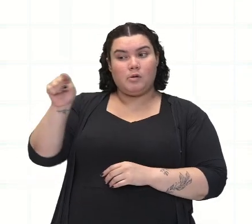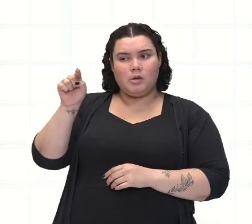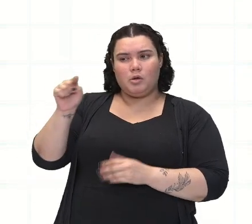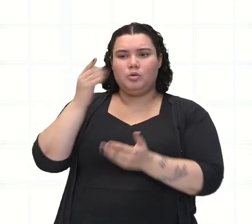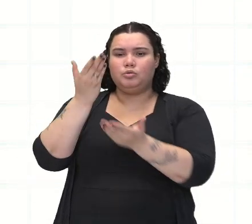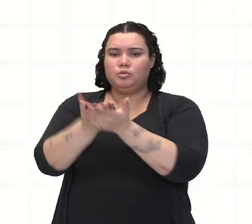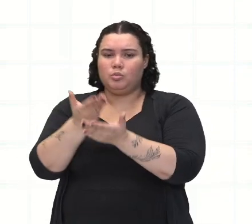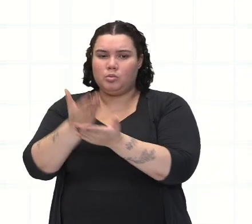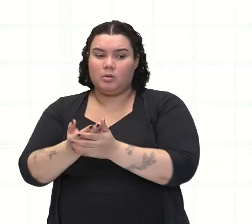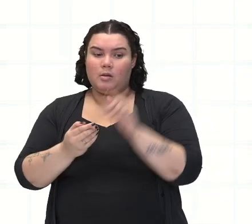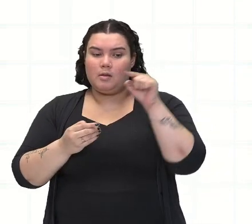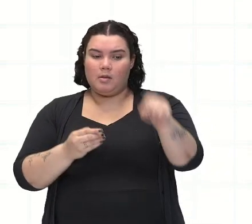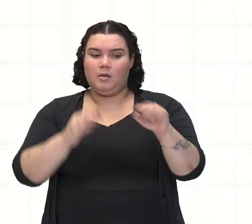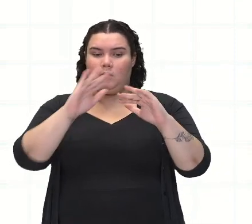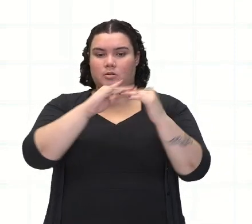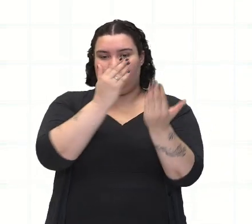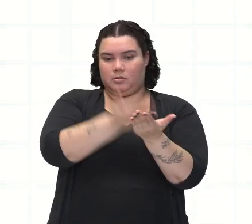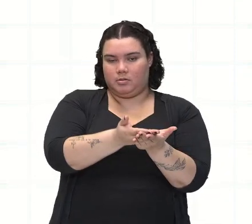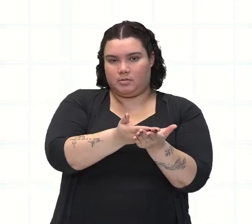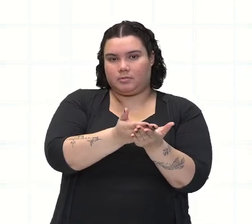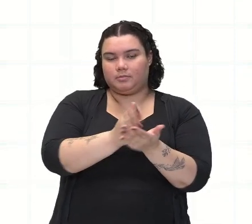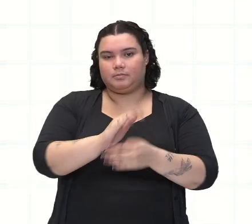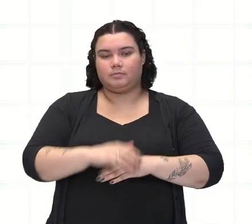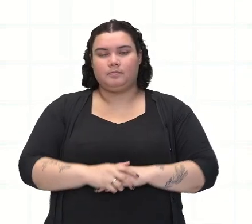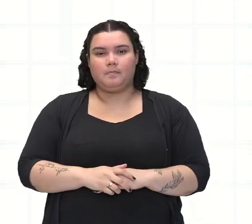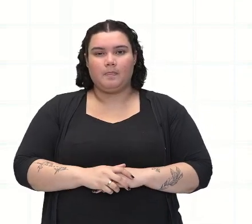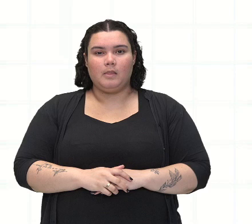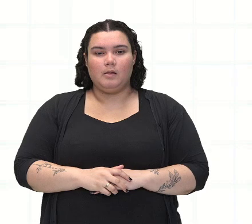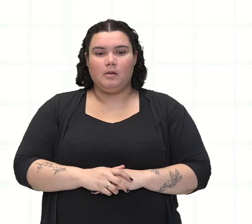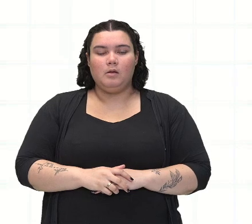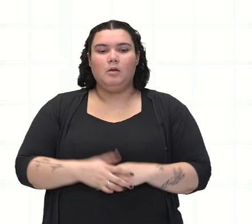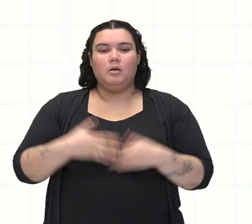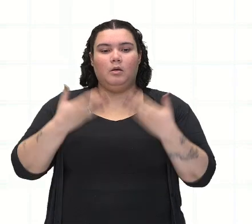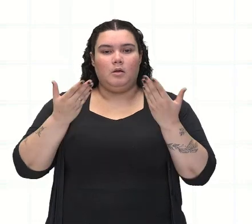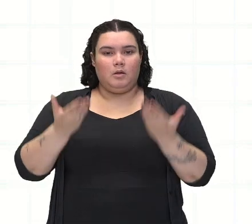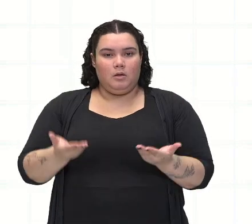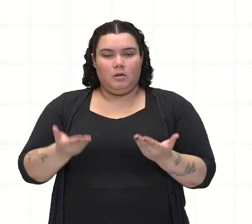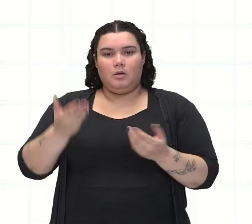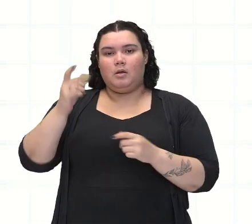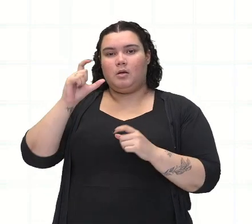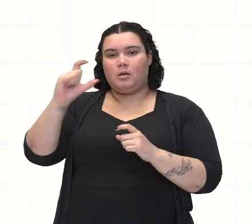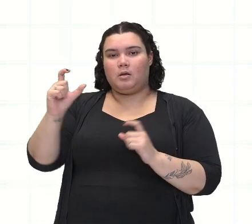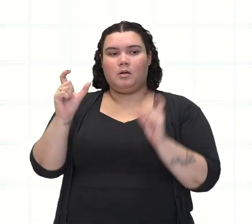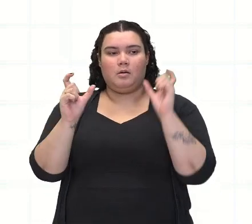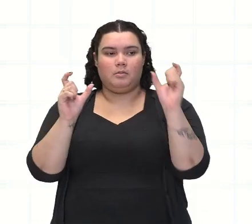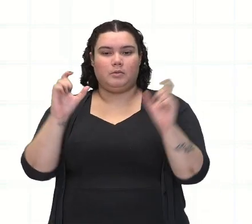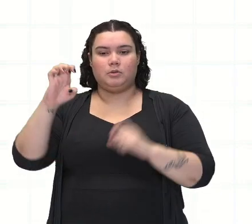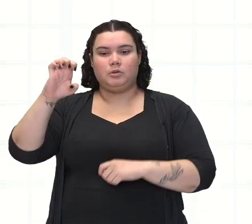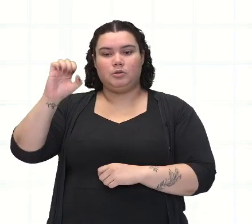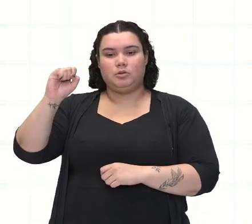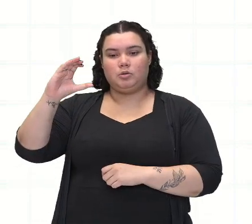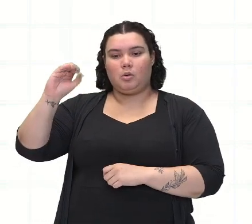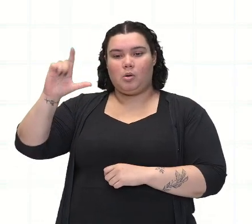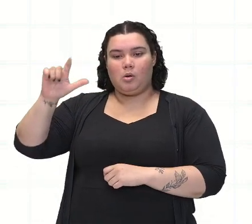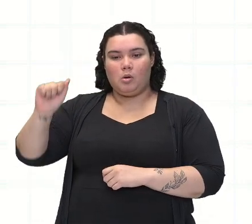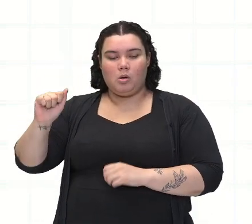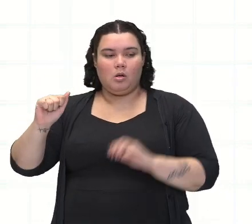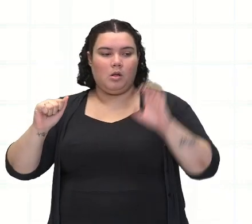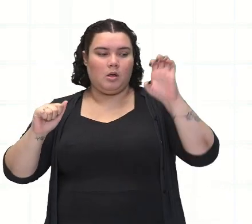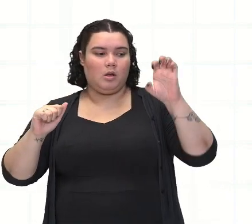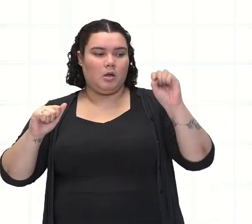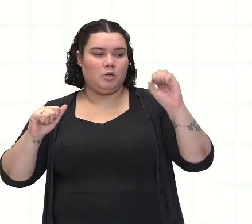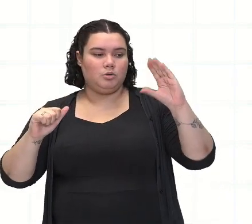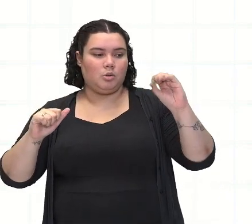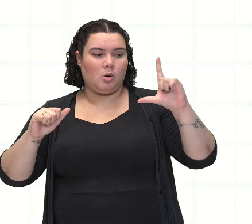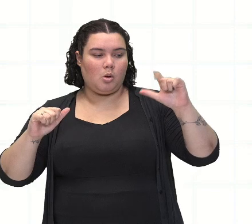Você estuda na escola. Observe que escola está repetindo na segunda oração. Agora, já que escola está